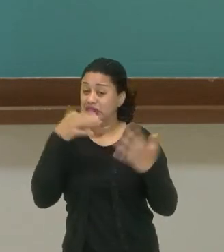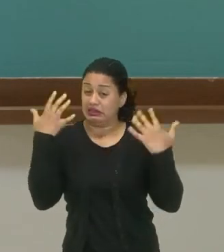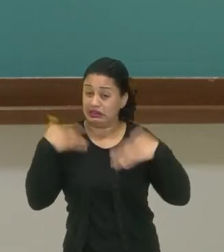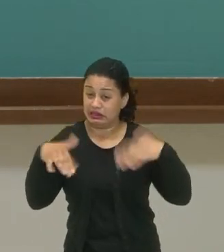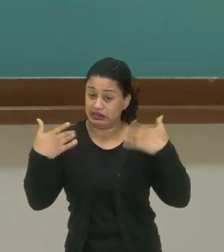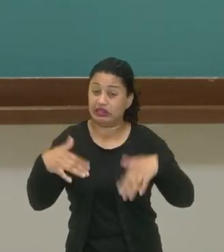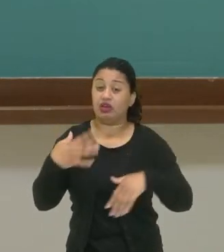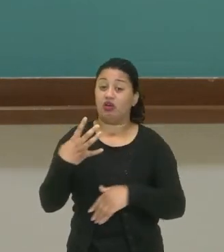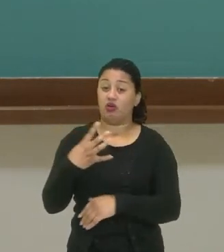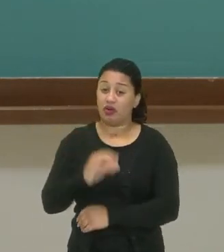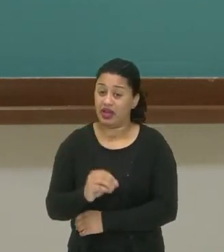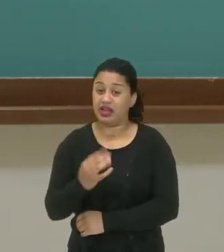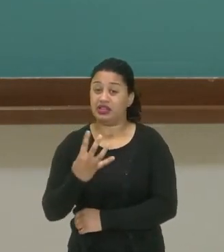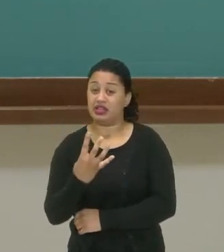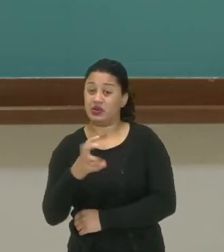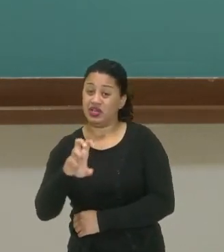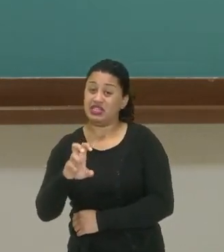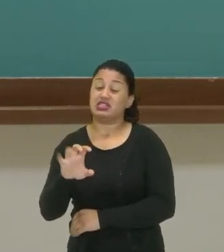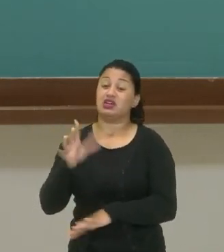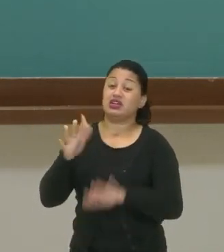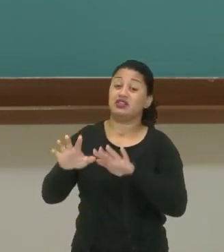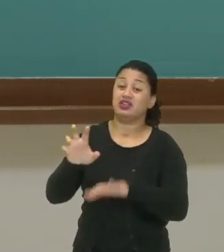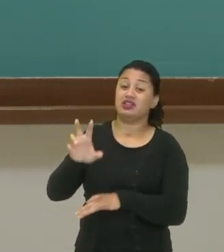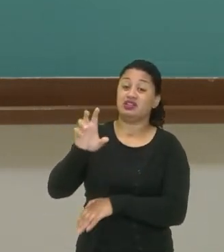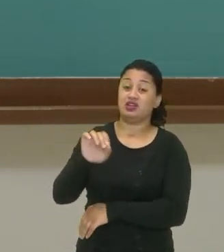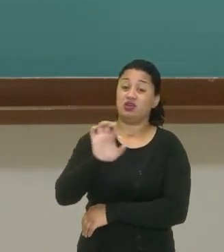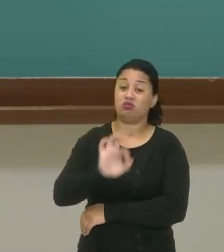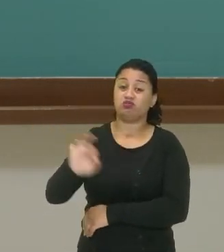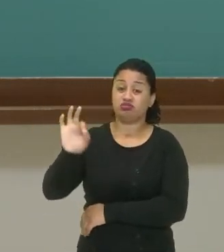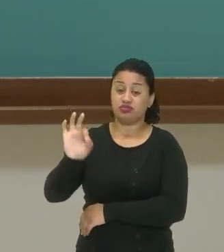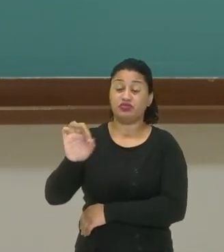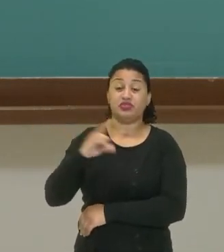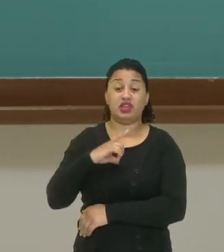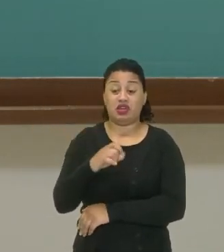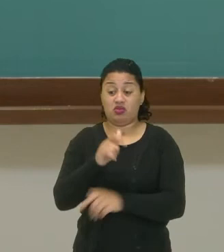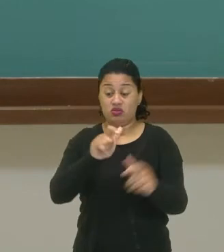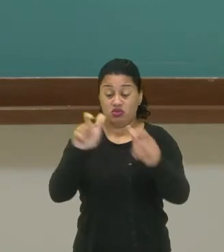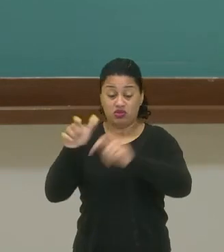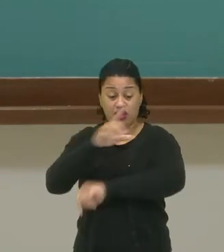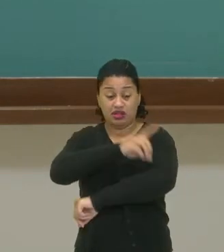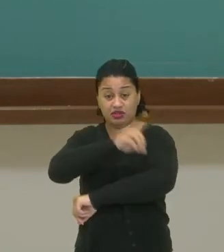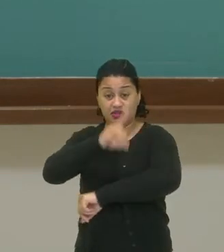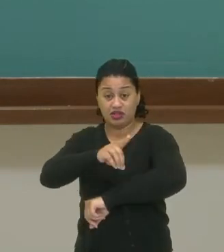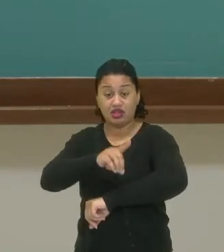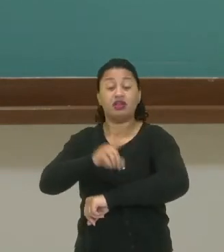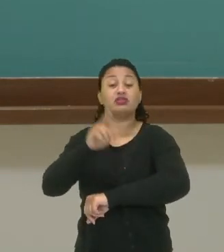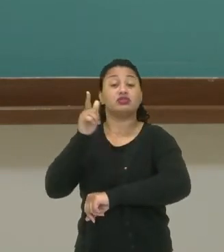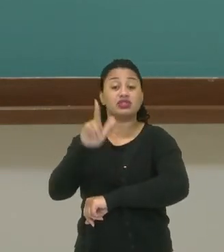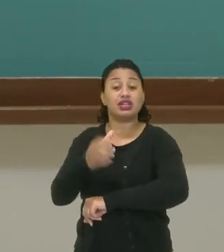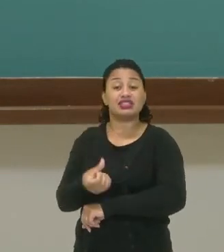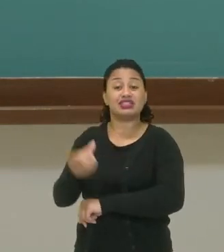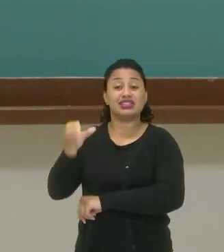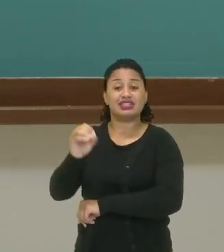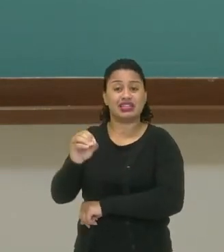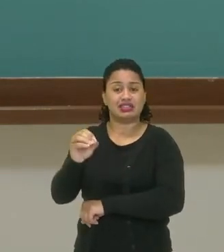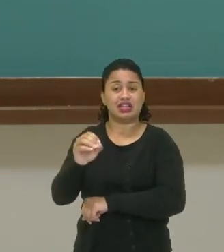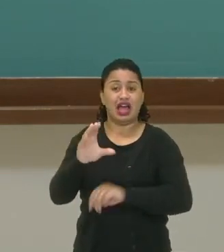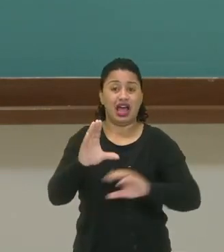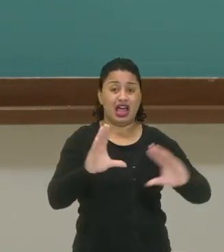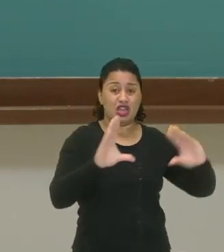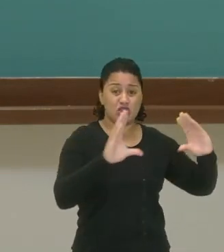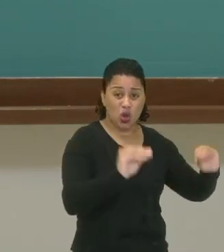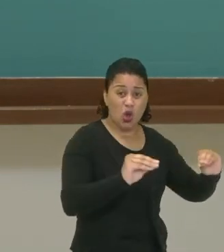50 graus positivos, né? Em alguns lugares do deserto pode chegar a 60 graus positivos. E à noite pode cair drasticamente